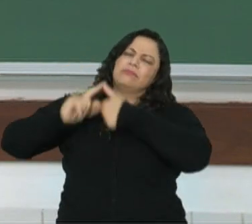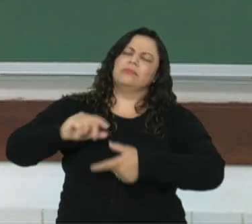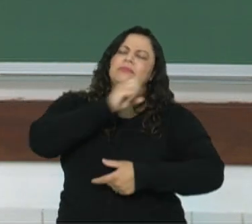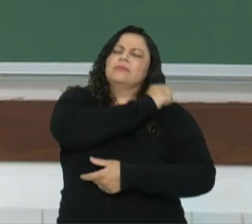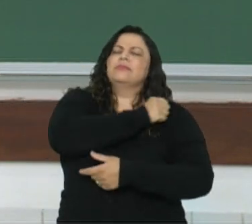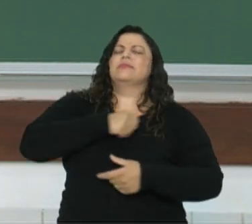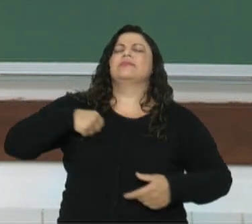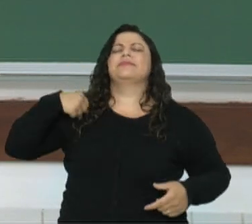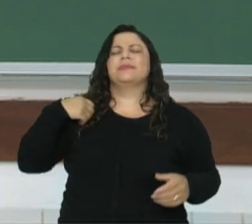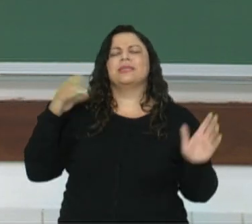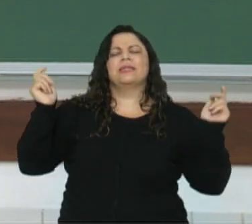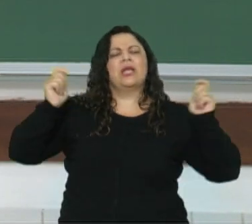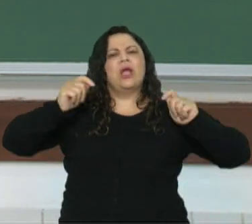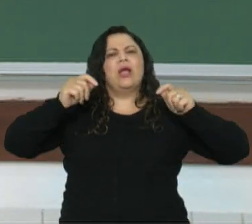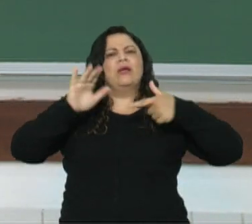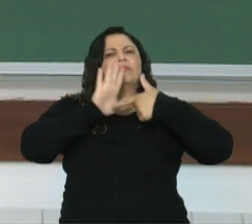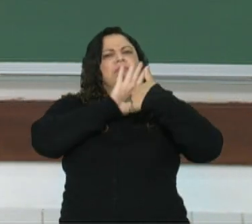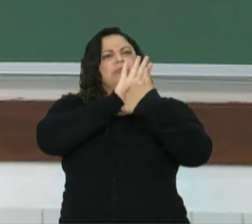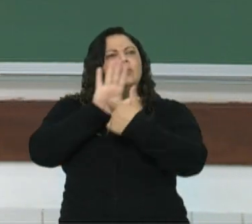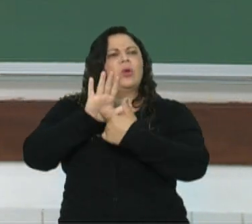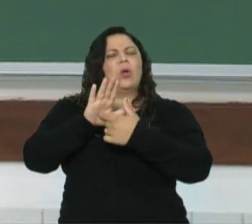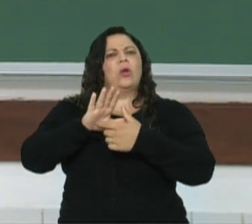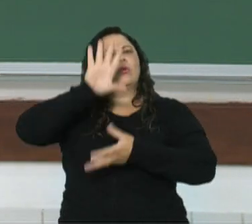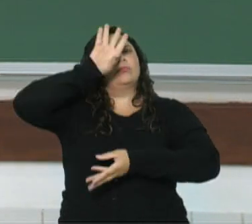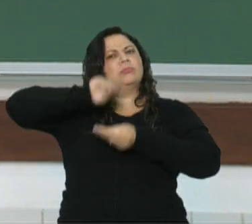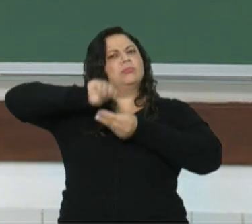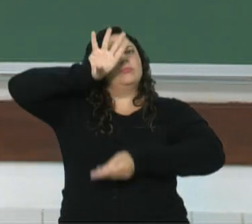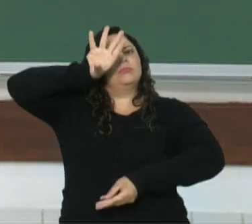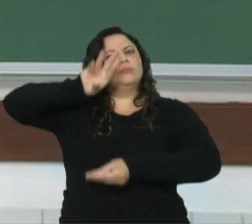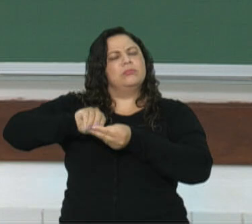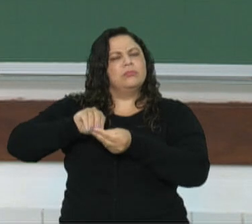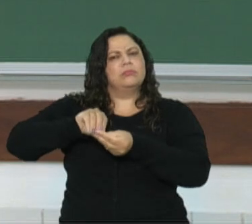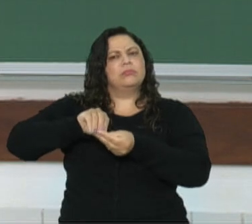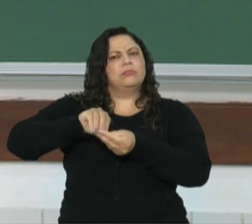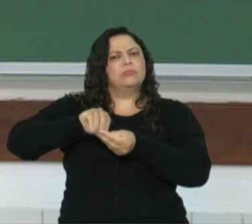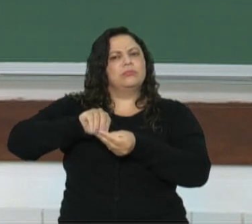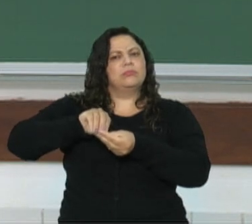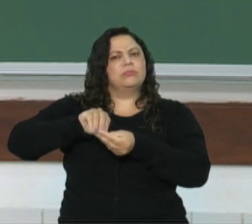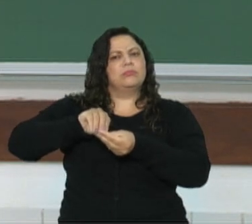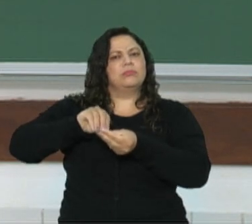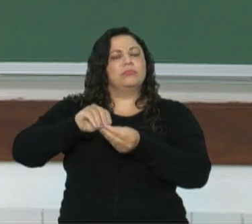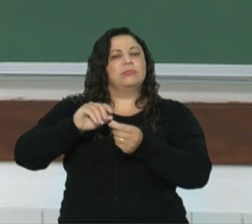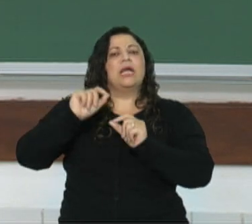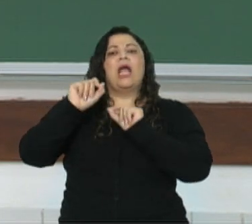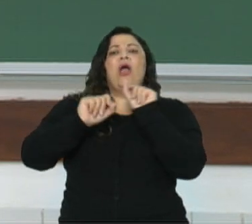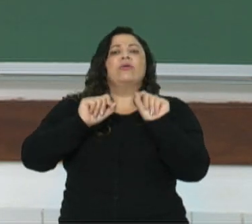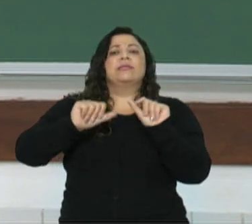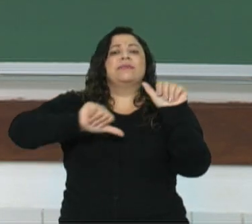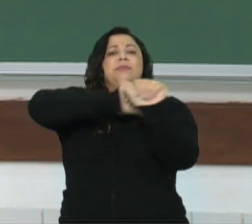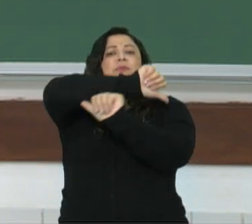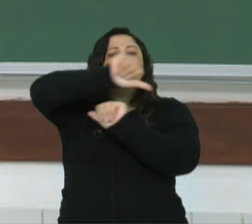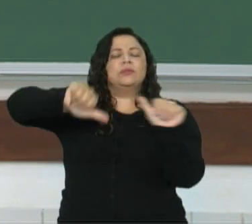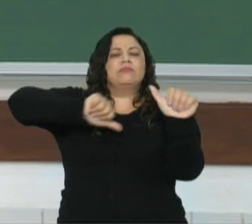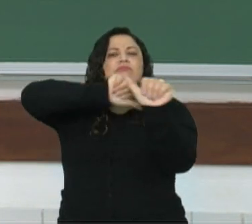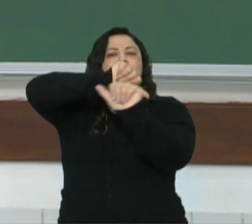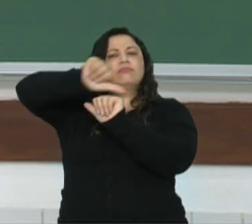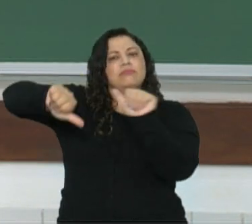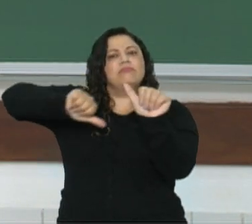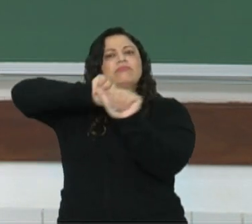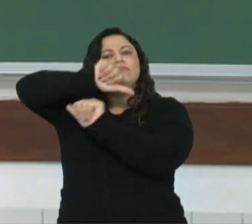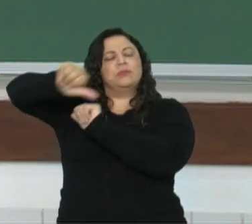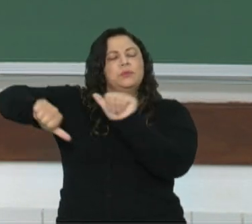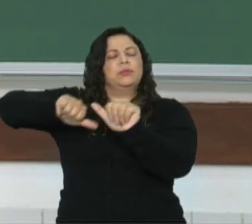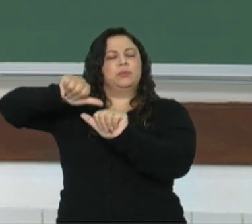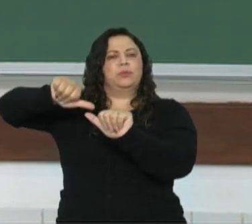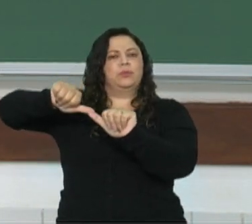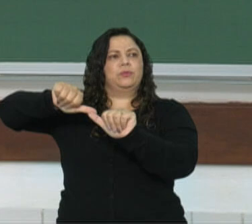Aristóteles, é que uma conclusão ela pode estar sempre mudando, de acordo que